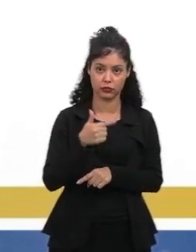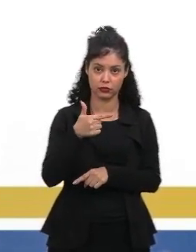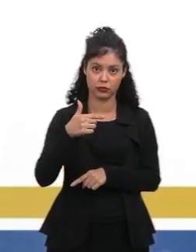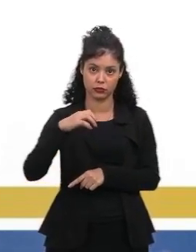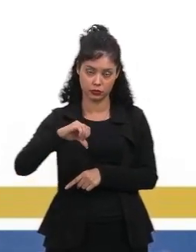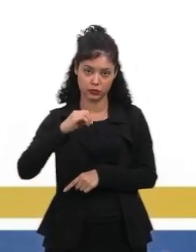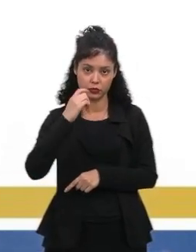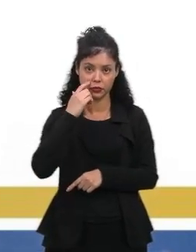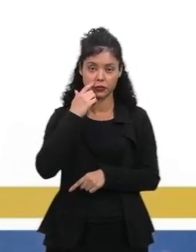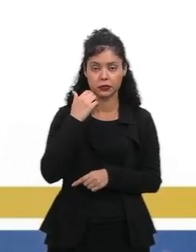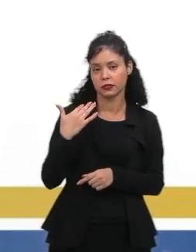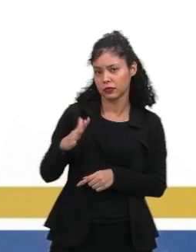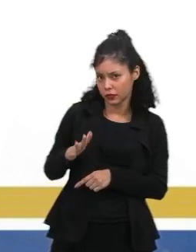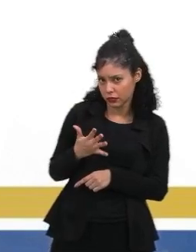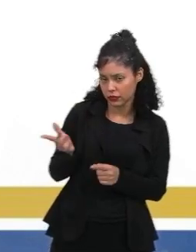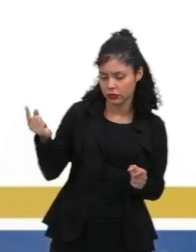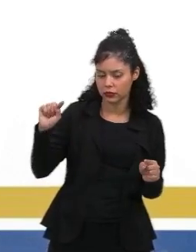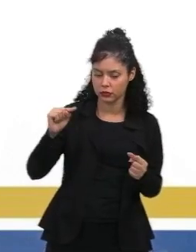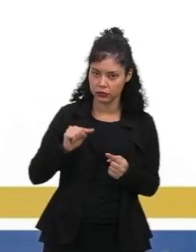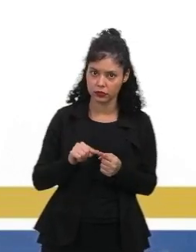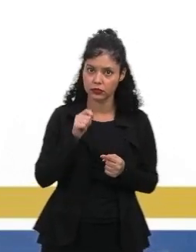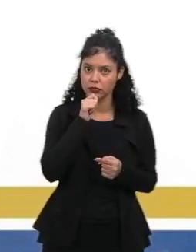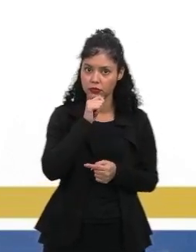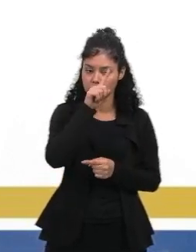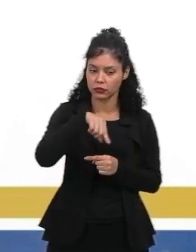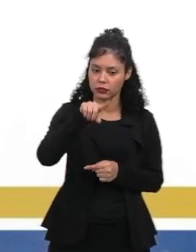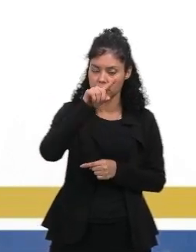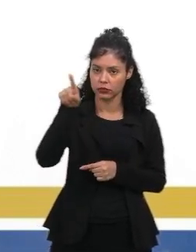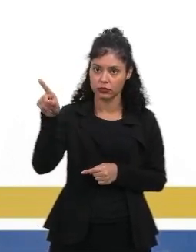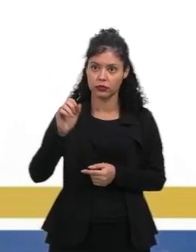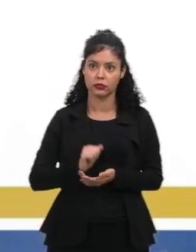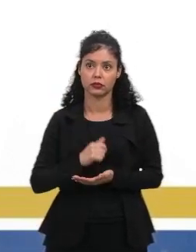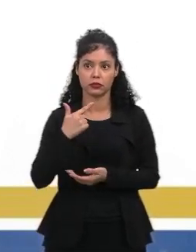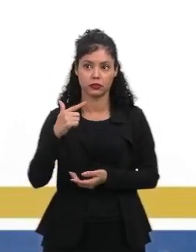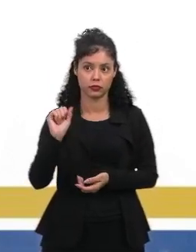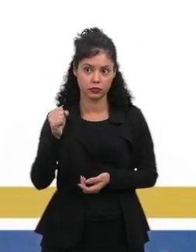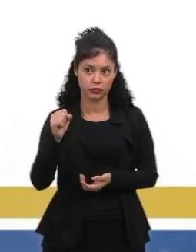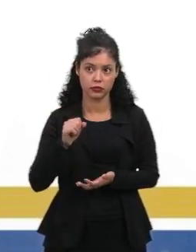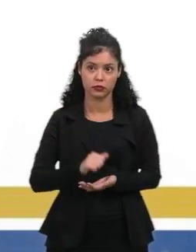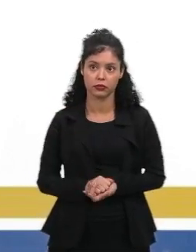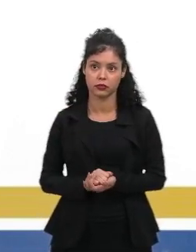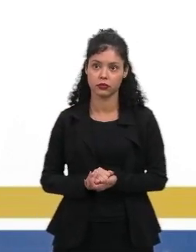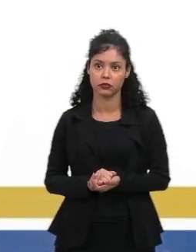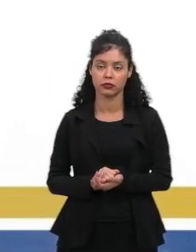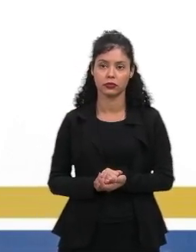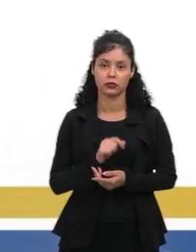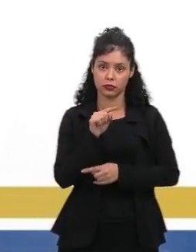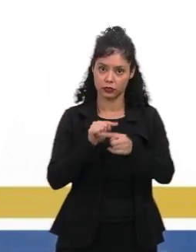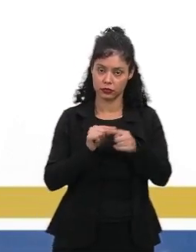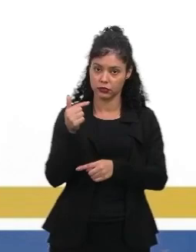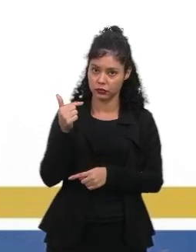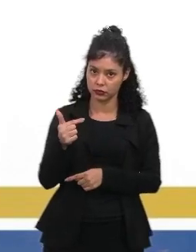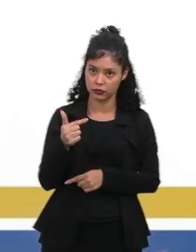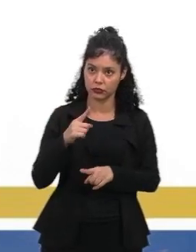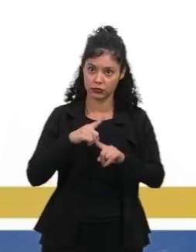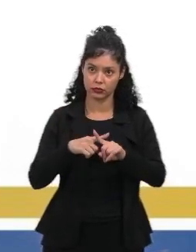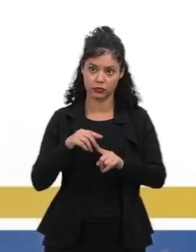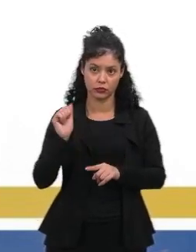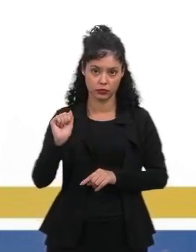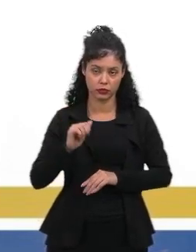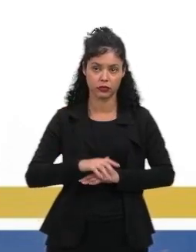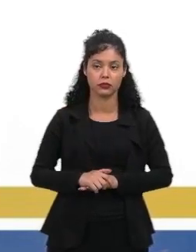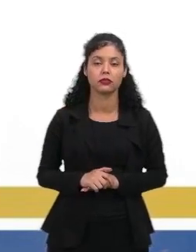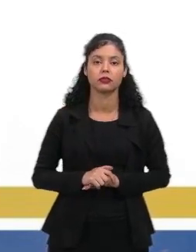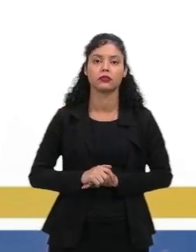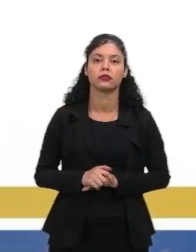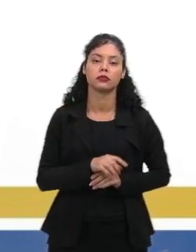5,29 como sendo a aproximação para a raiz quadrada de 28. Então, já coloquei aqui direto. Dividido por 2 vezes A. O